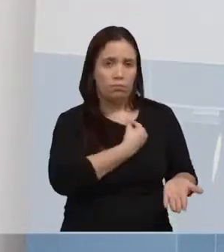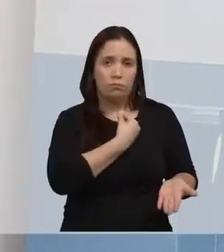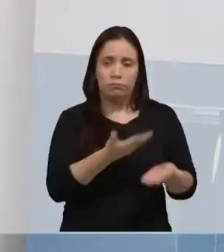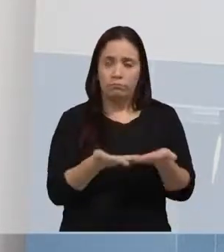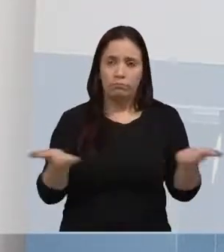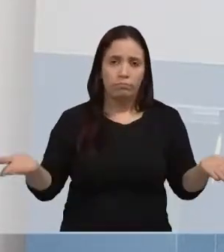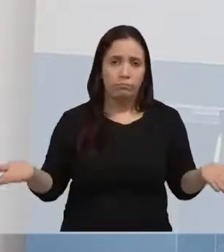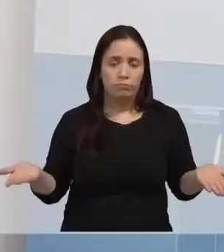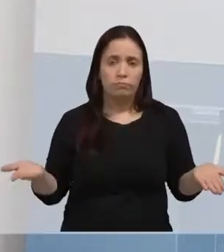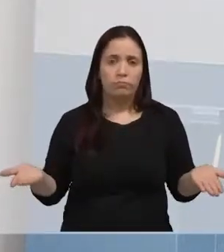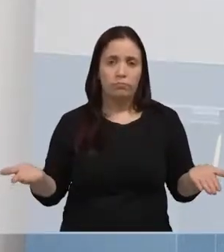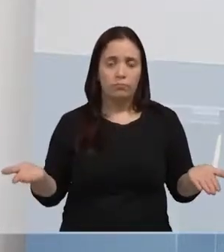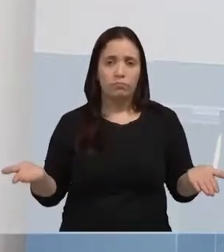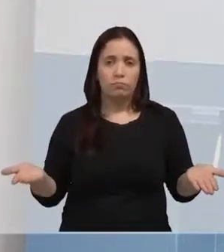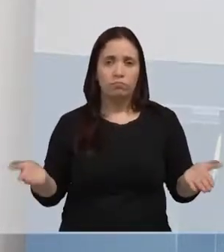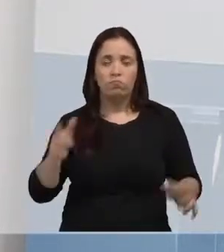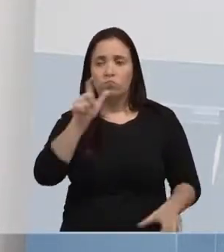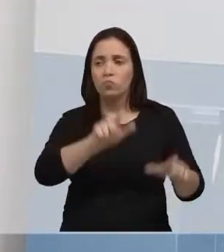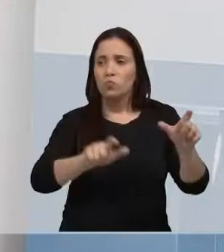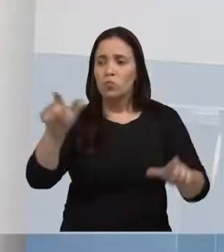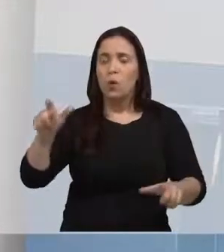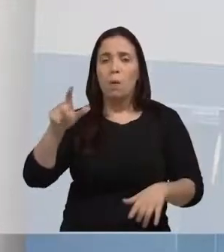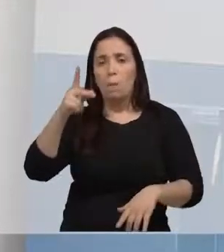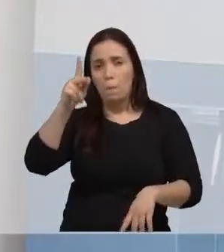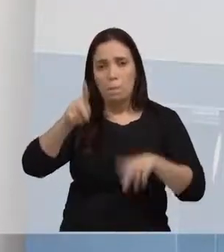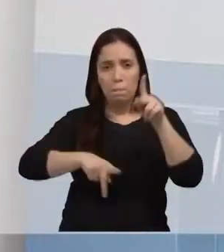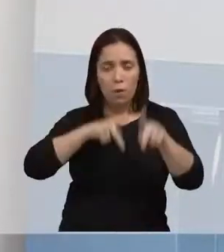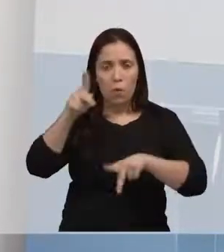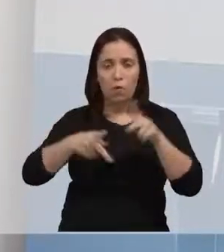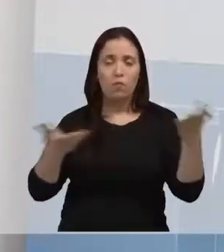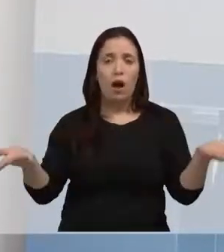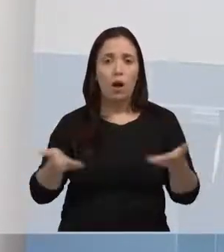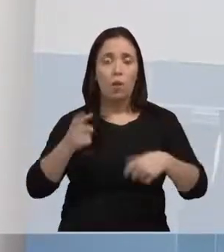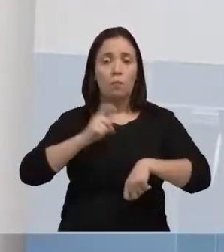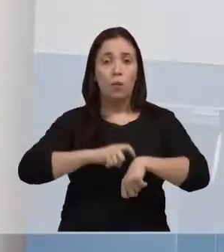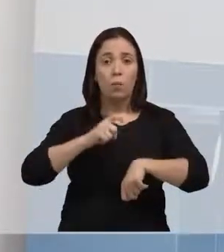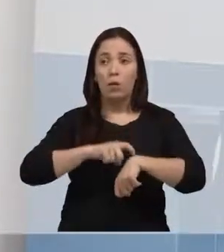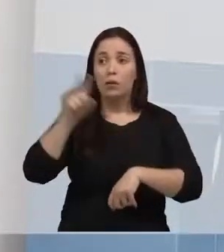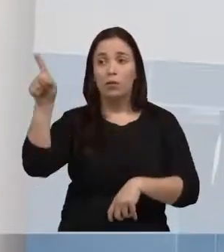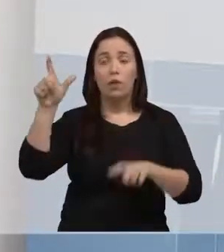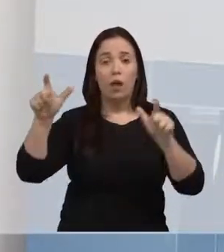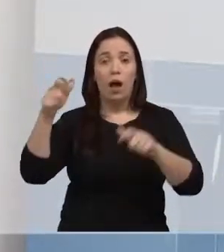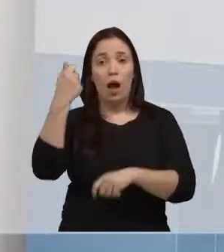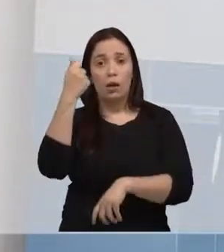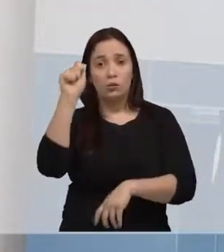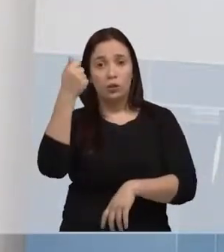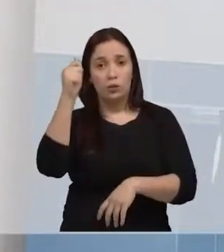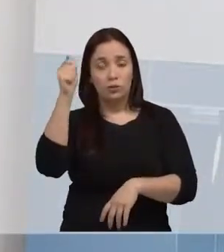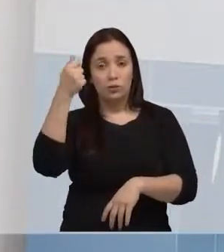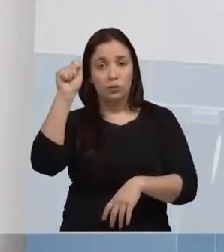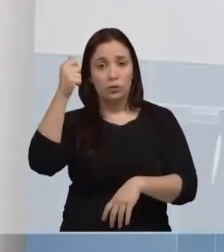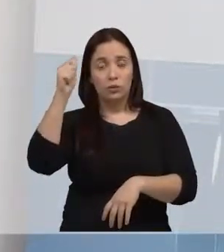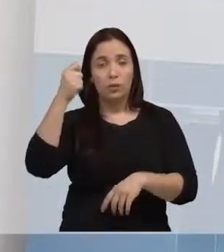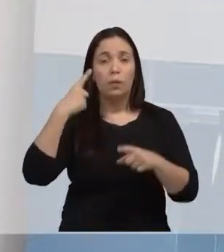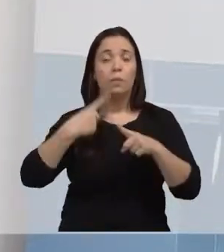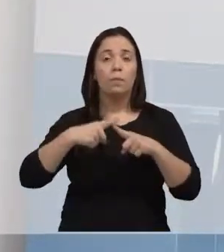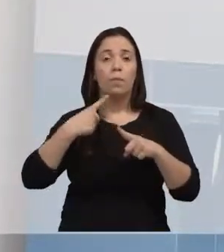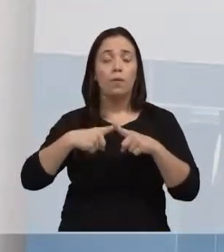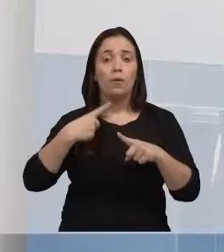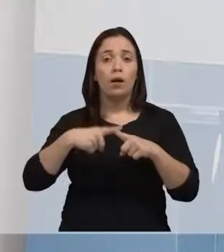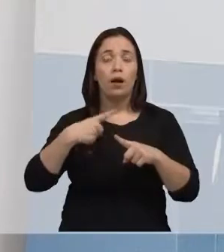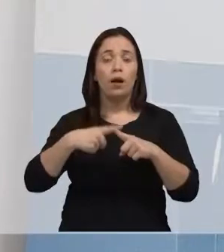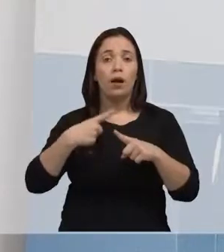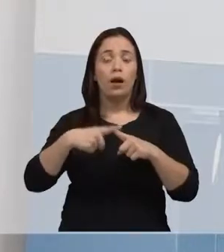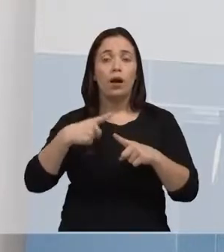O Brasil existe. E o cidadão brasileiro existe. Nesse momento, a Argentina está passando uma crise terrível pelo simples fato de se atrelar